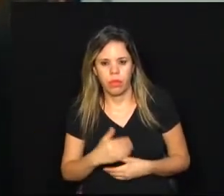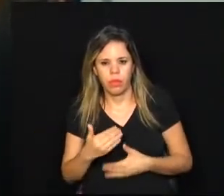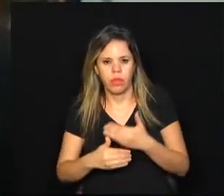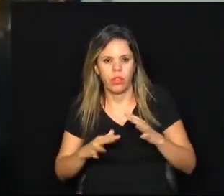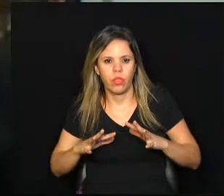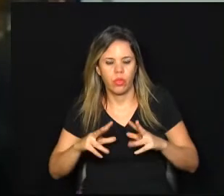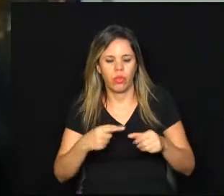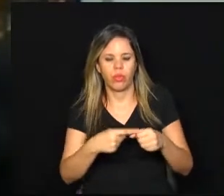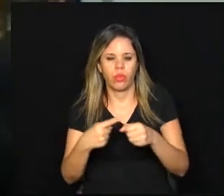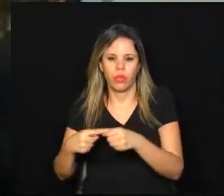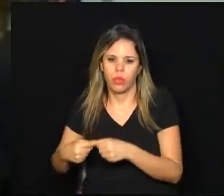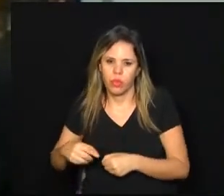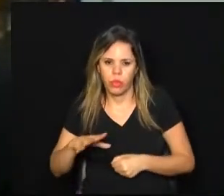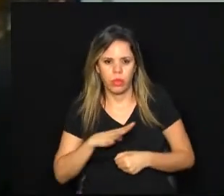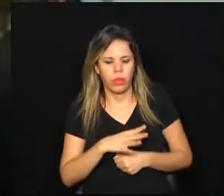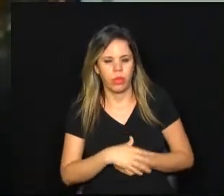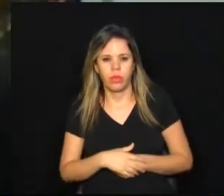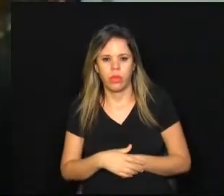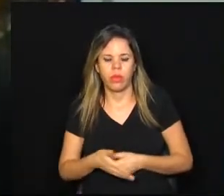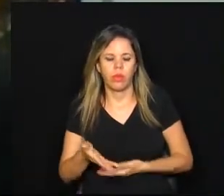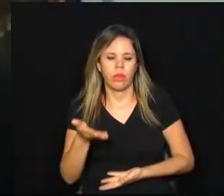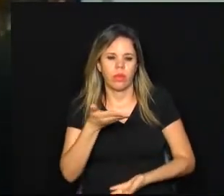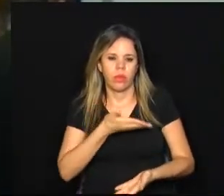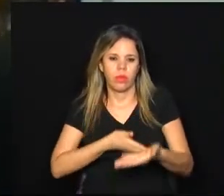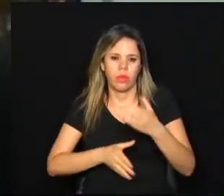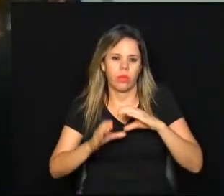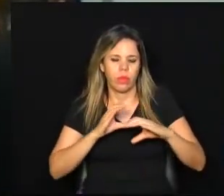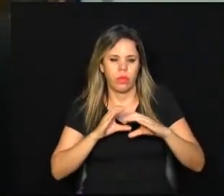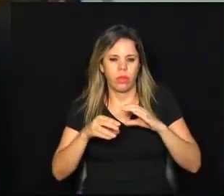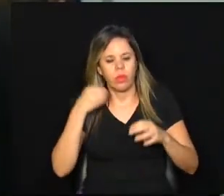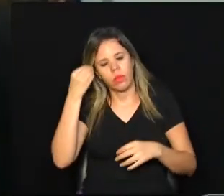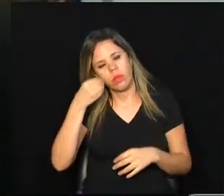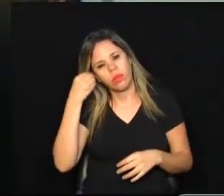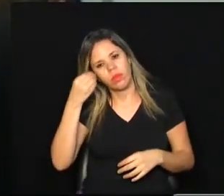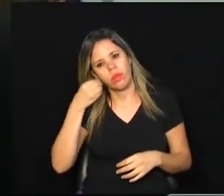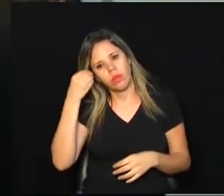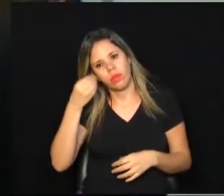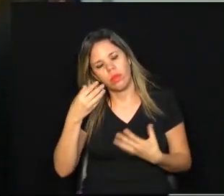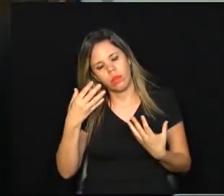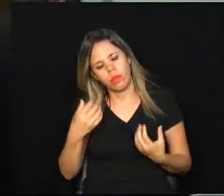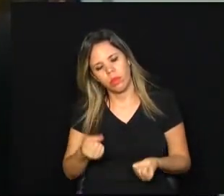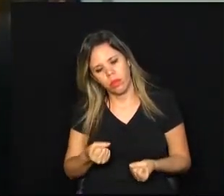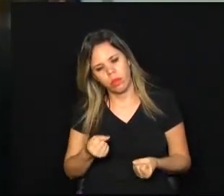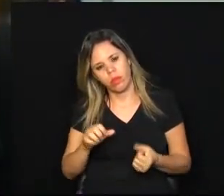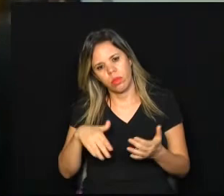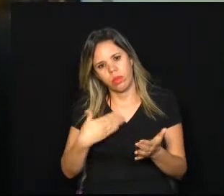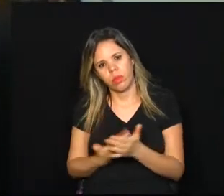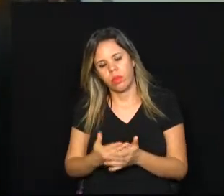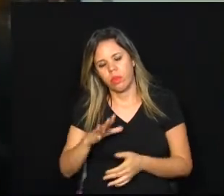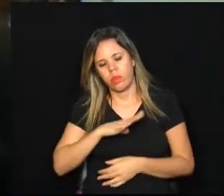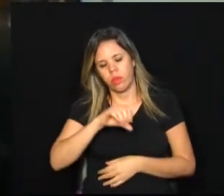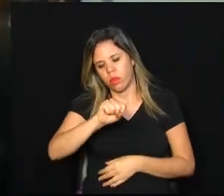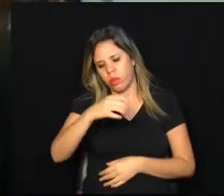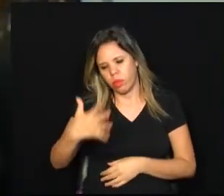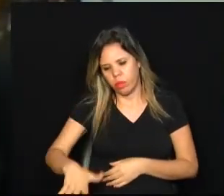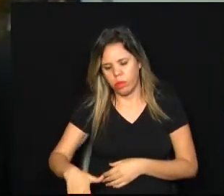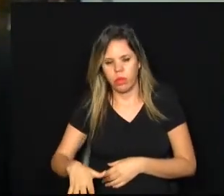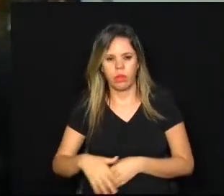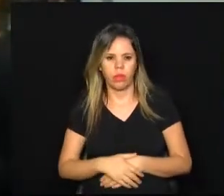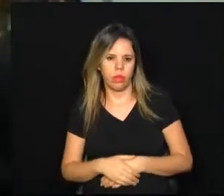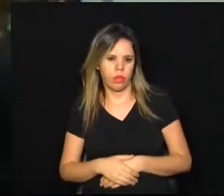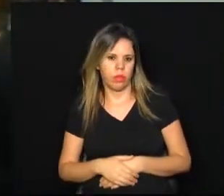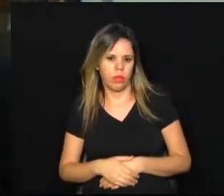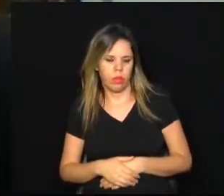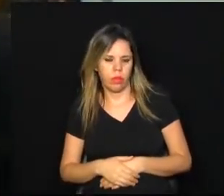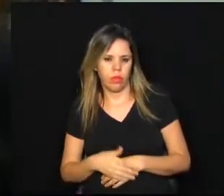todos os municípios interajam essas boas experiências. Vamos até Santos também, o consórcio, né, Rossini? Nós